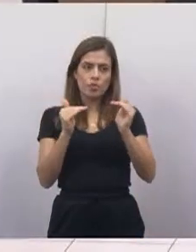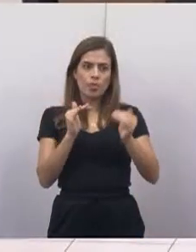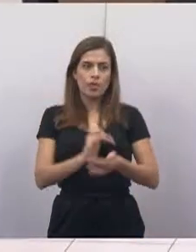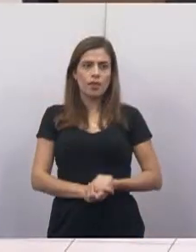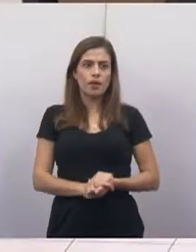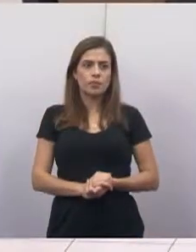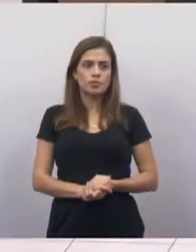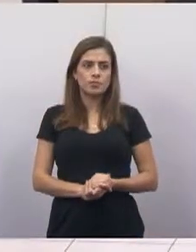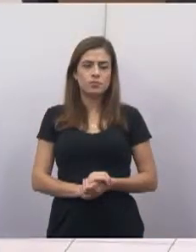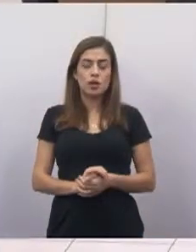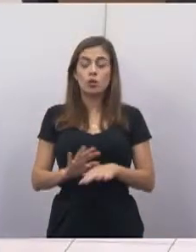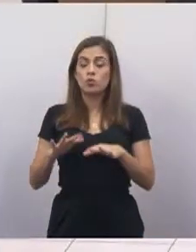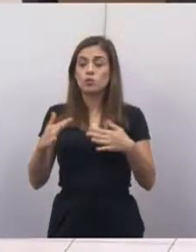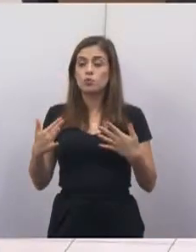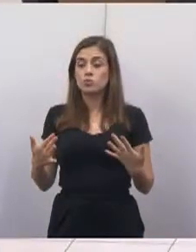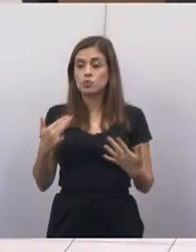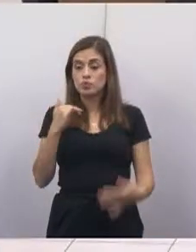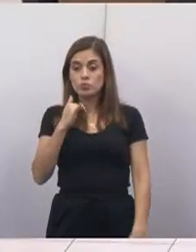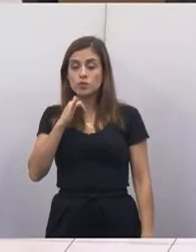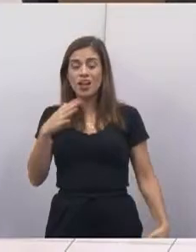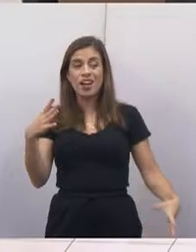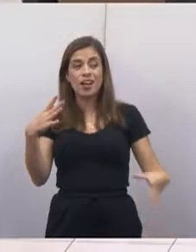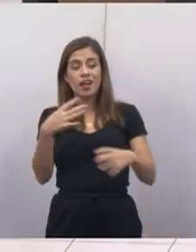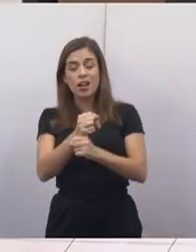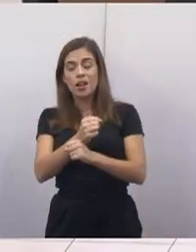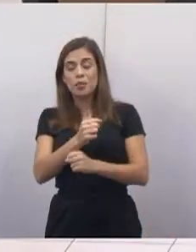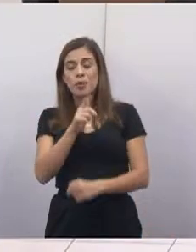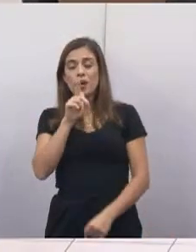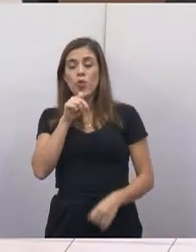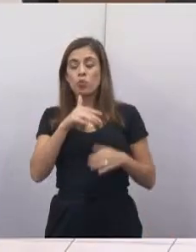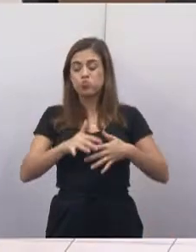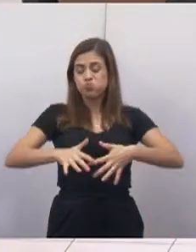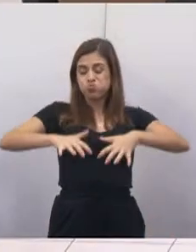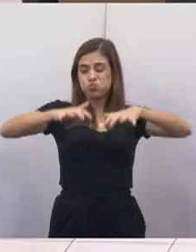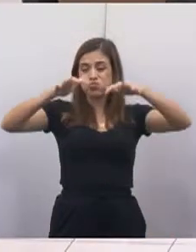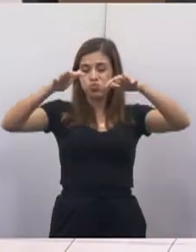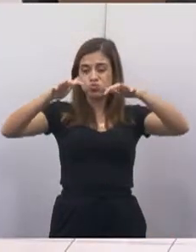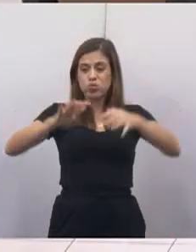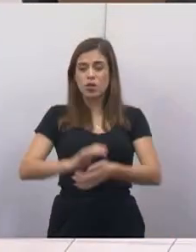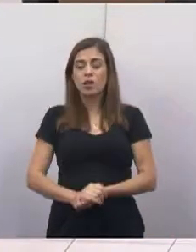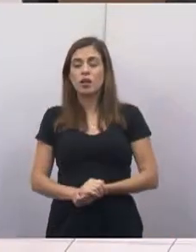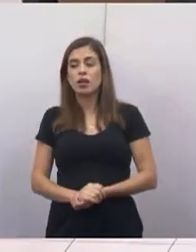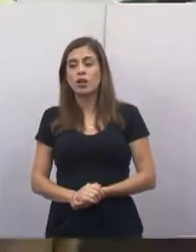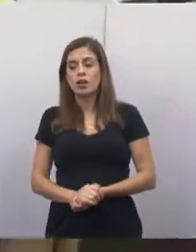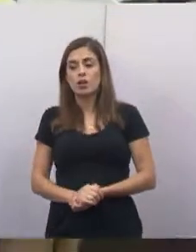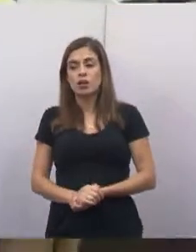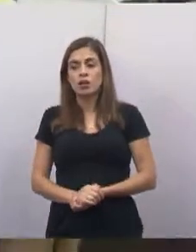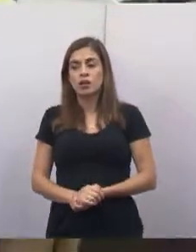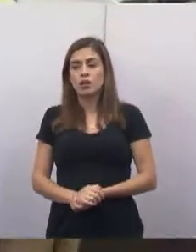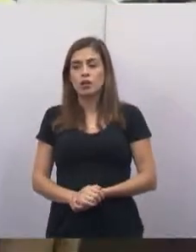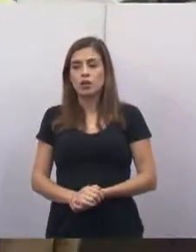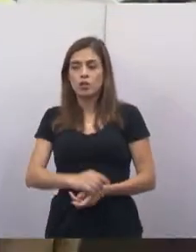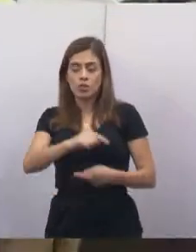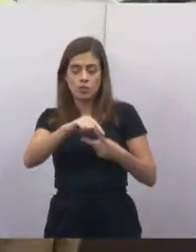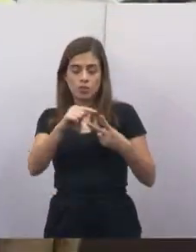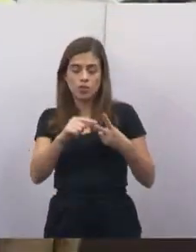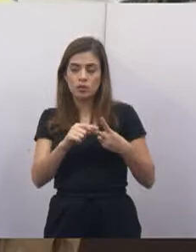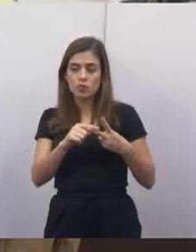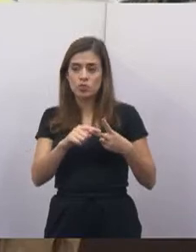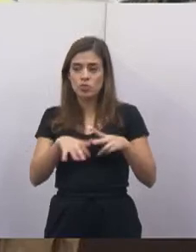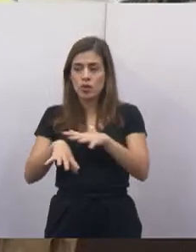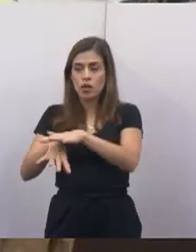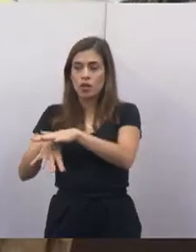E quando a gente fala de acabar com enchentes, com alagamentos, a gente parte de duas vertentes,